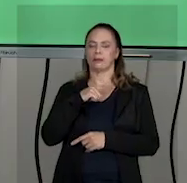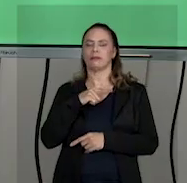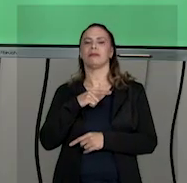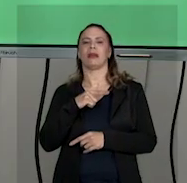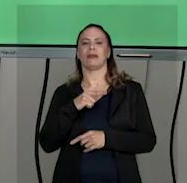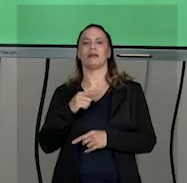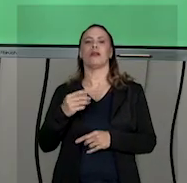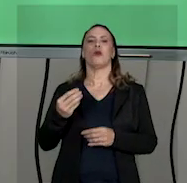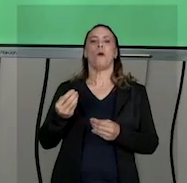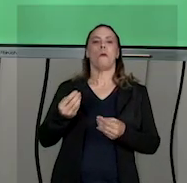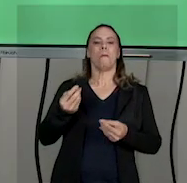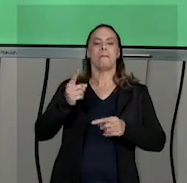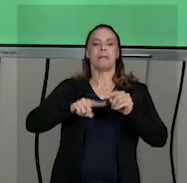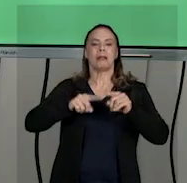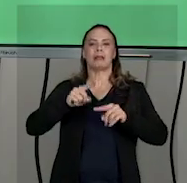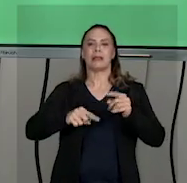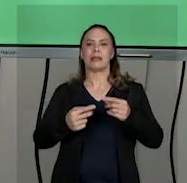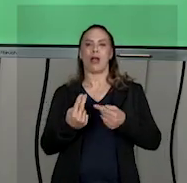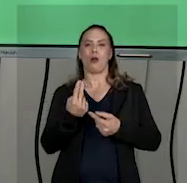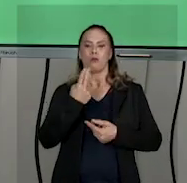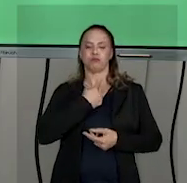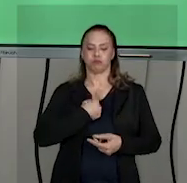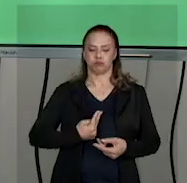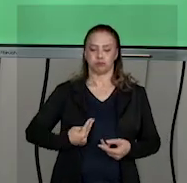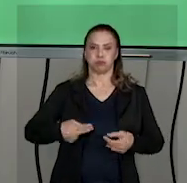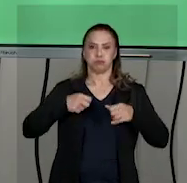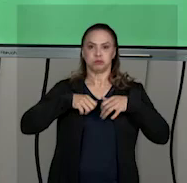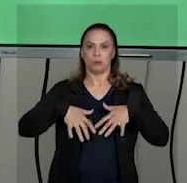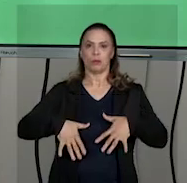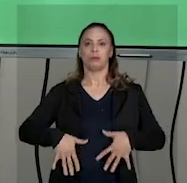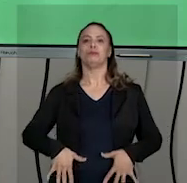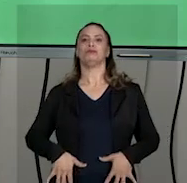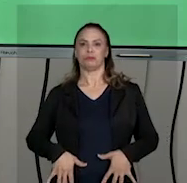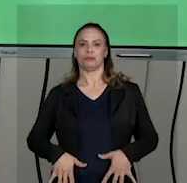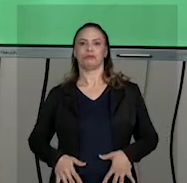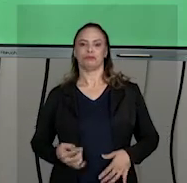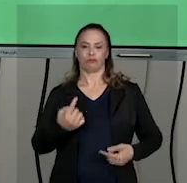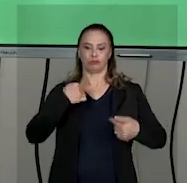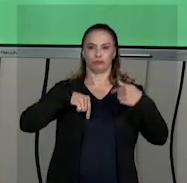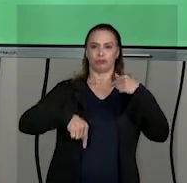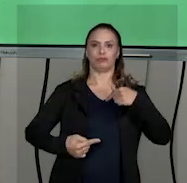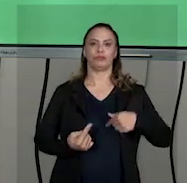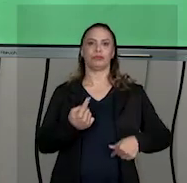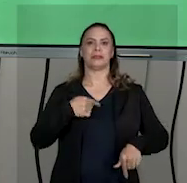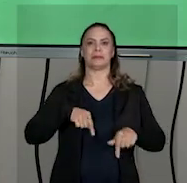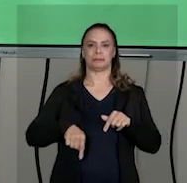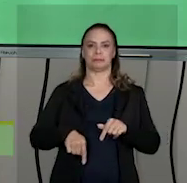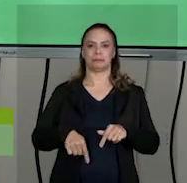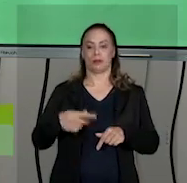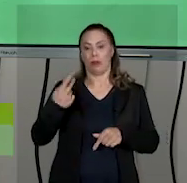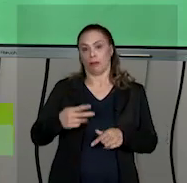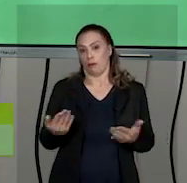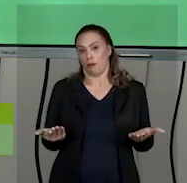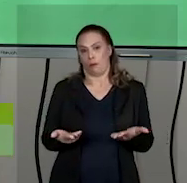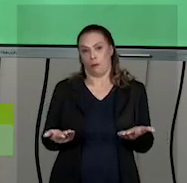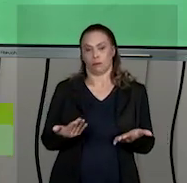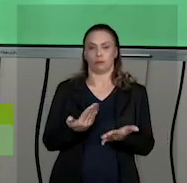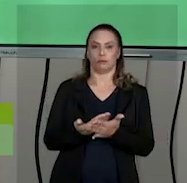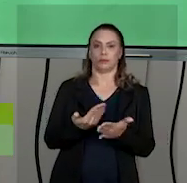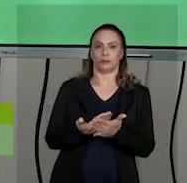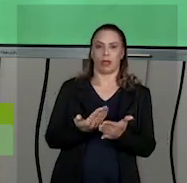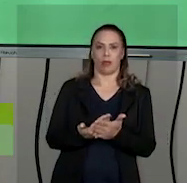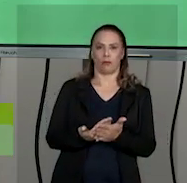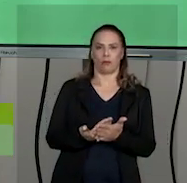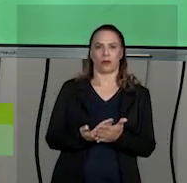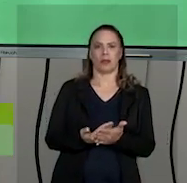resíduos metabólicos. Então, nessa aula nós vamos entender a principal atividade, o que o sangue está fazendo aqui